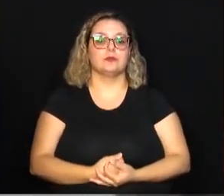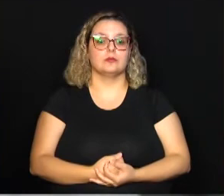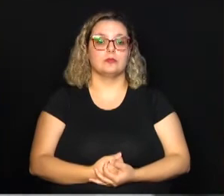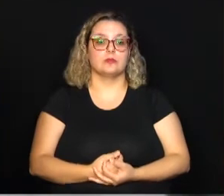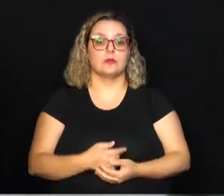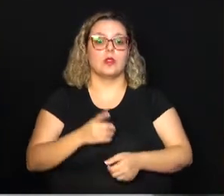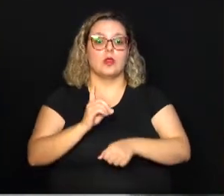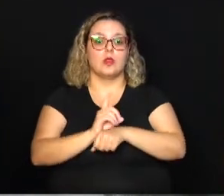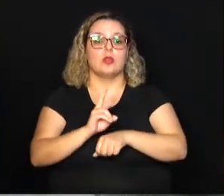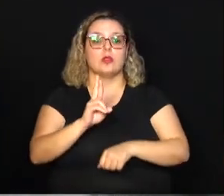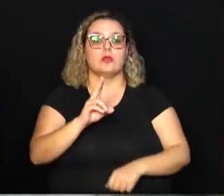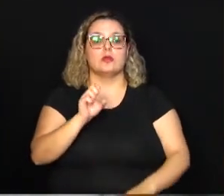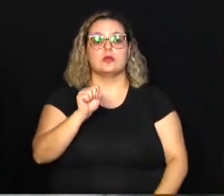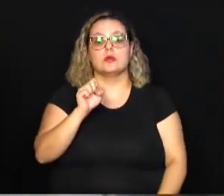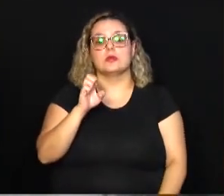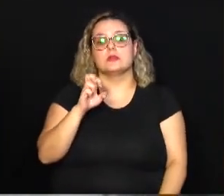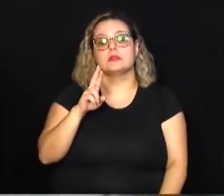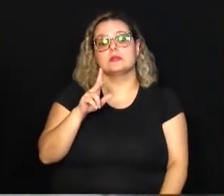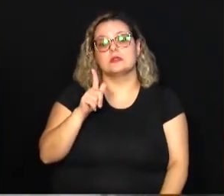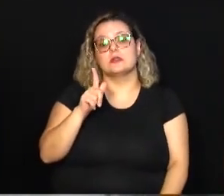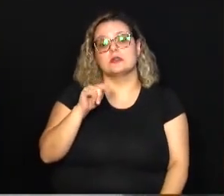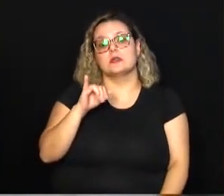Doutor Sérgio, desculpe.